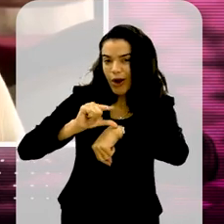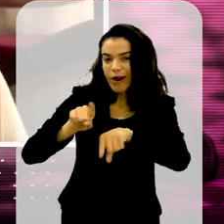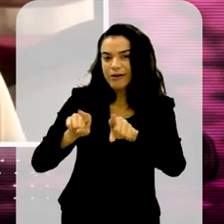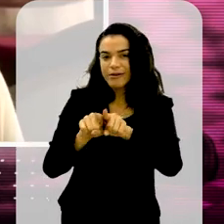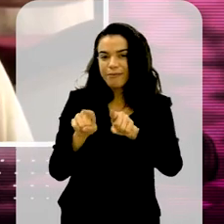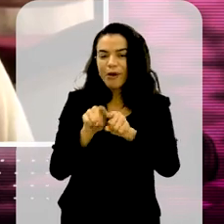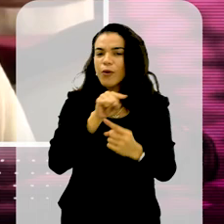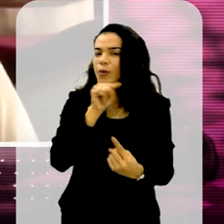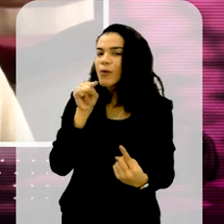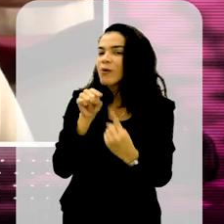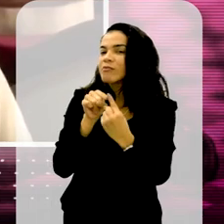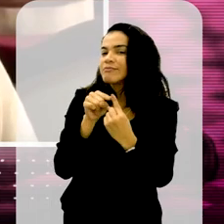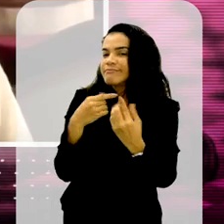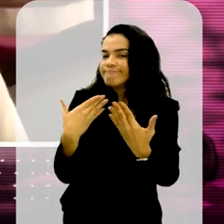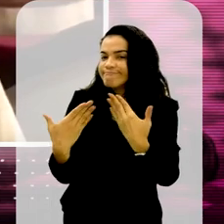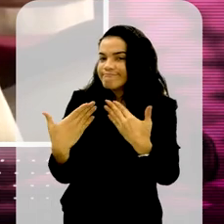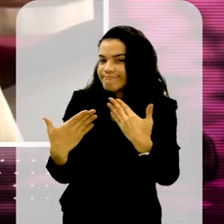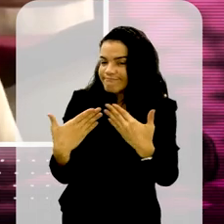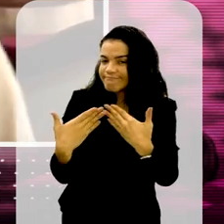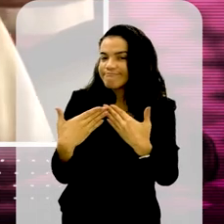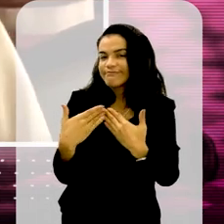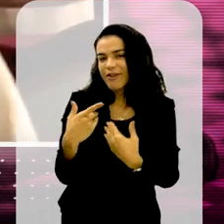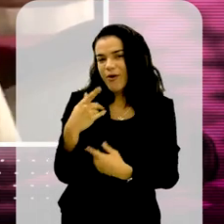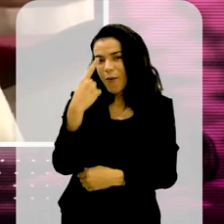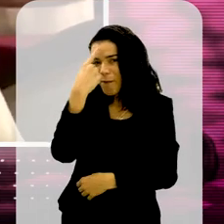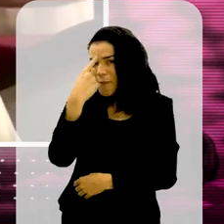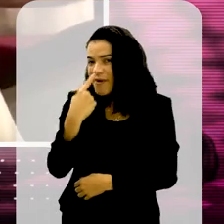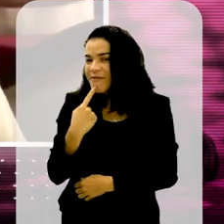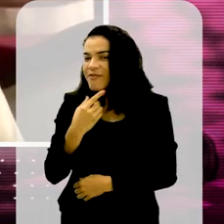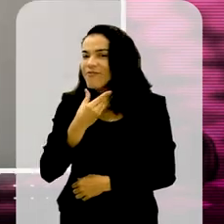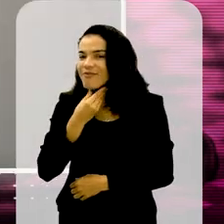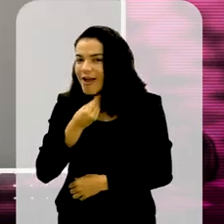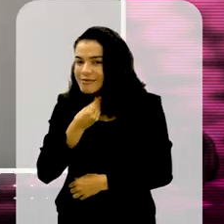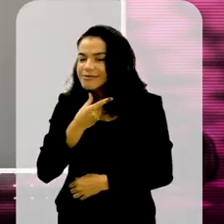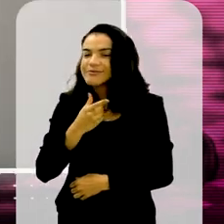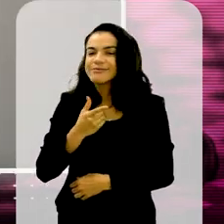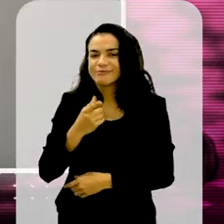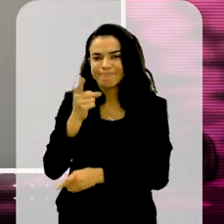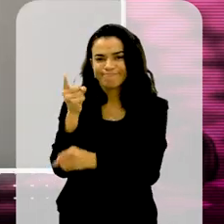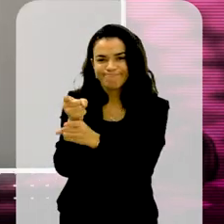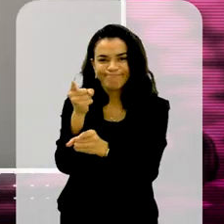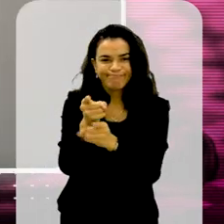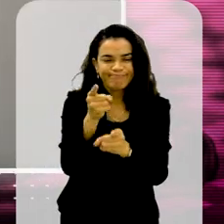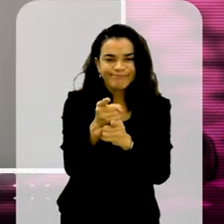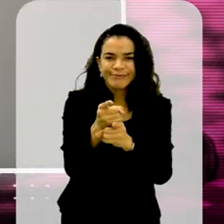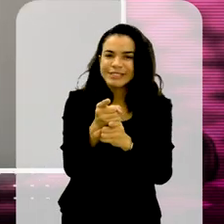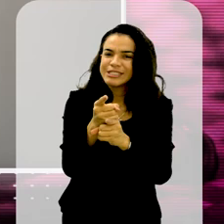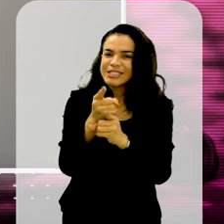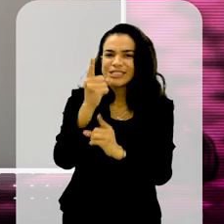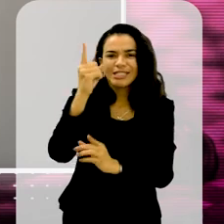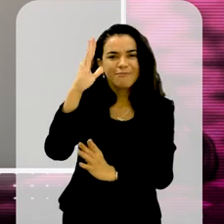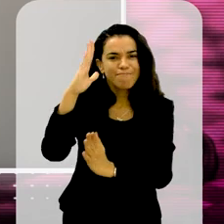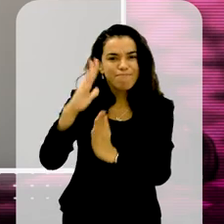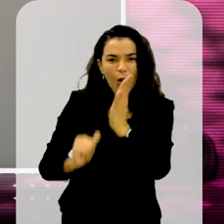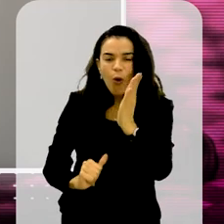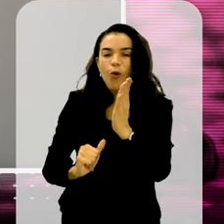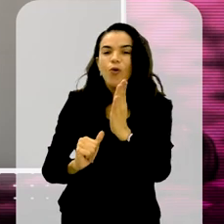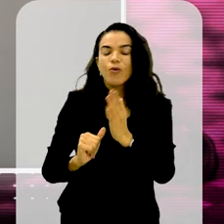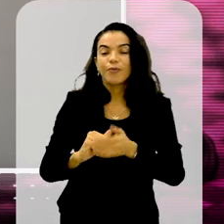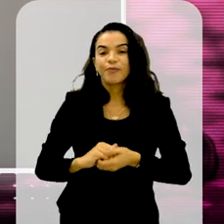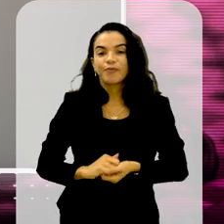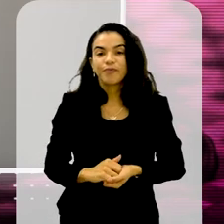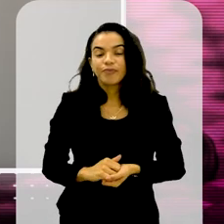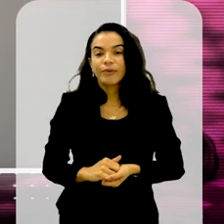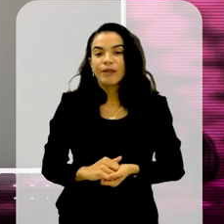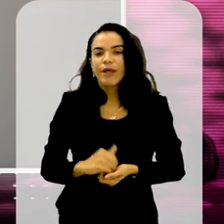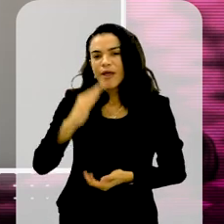foi a intenção. Então é muito tranquilo esses perfis falsos serem derrubados e identificados.